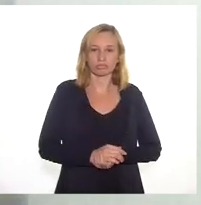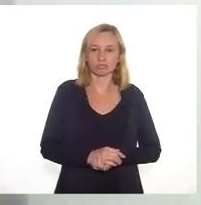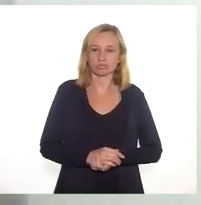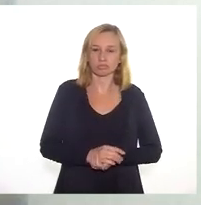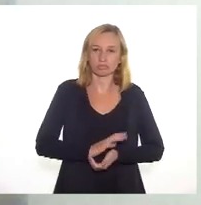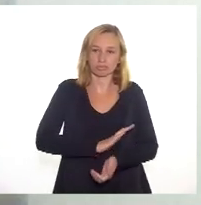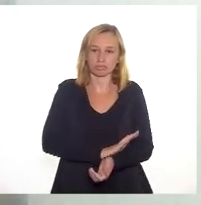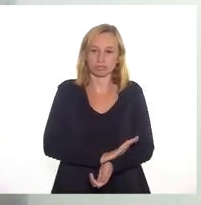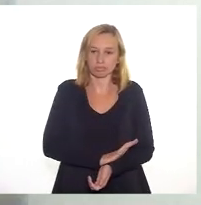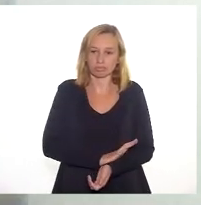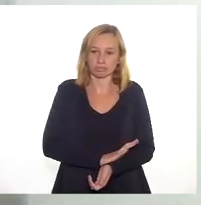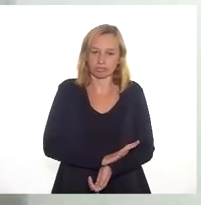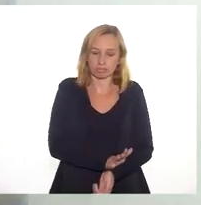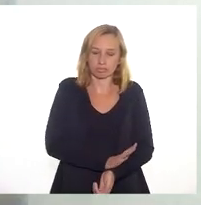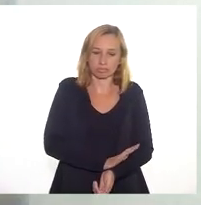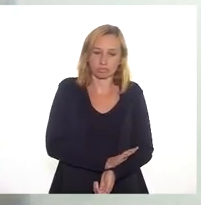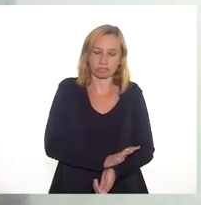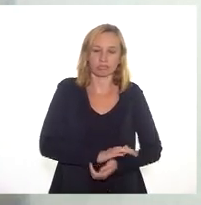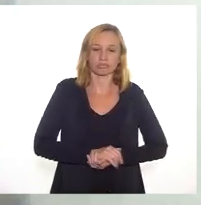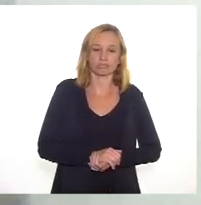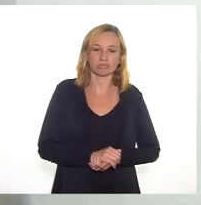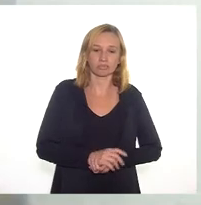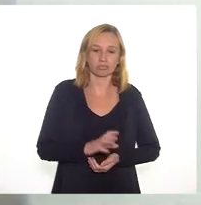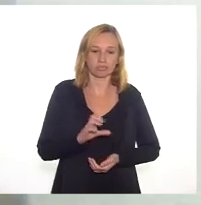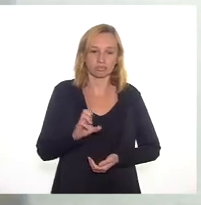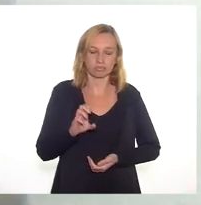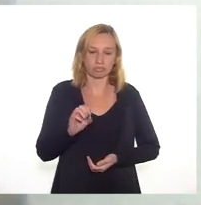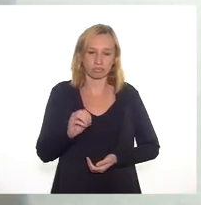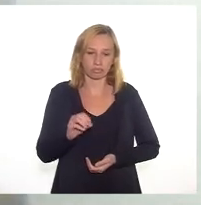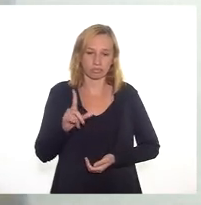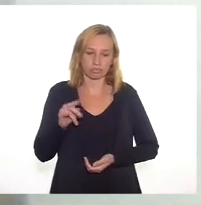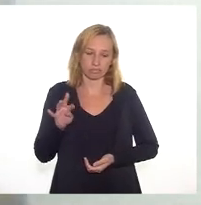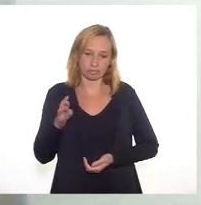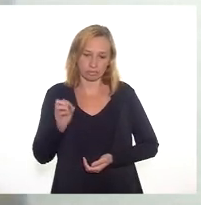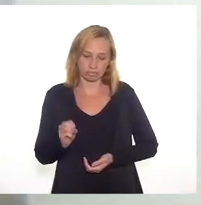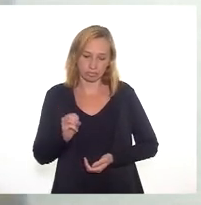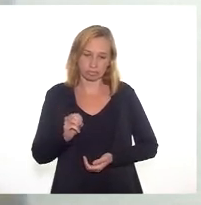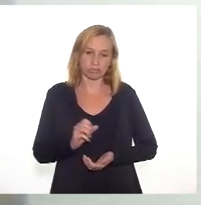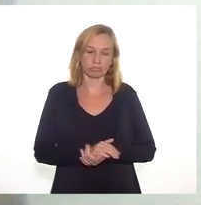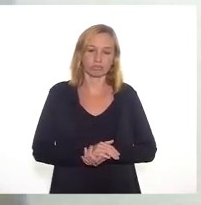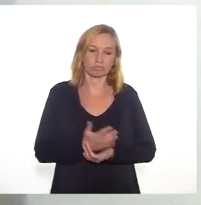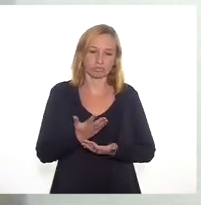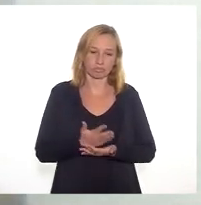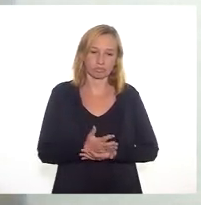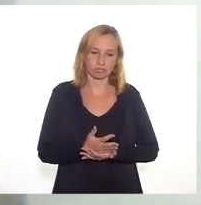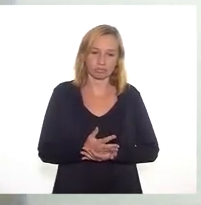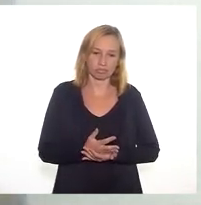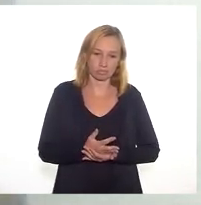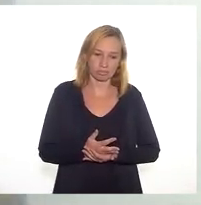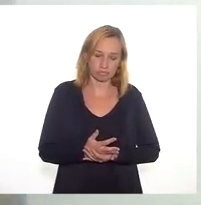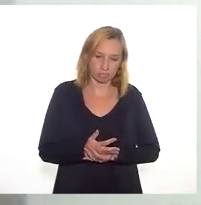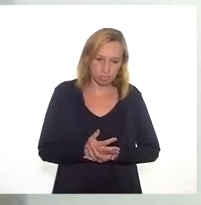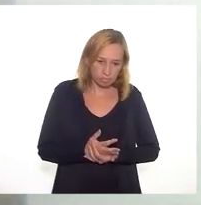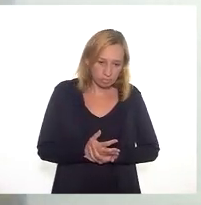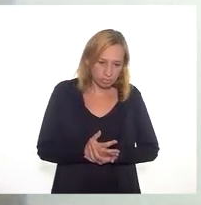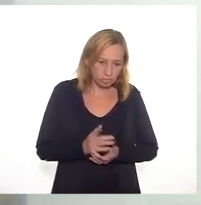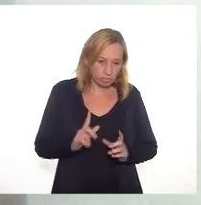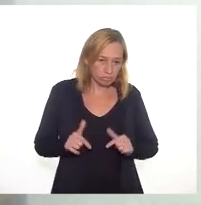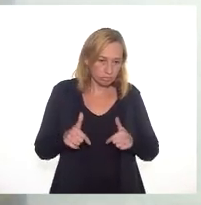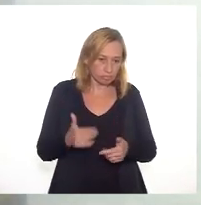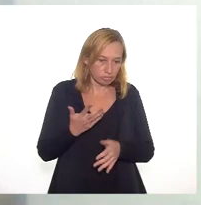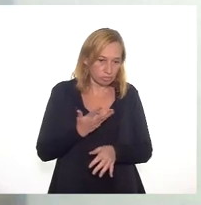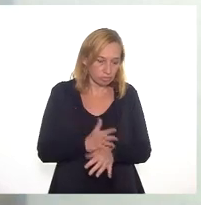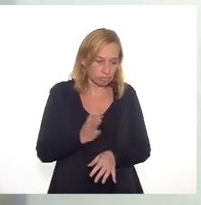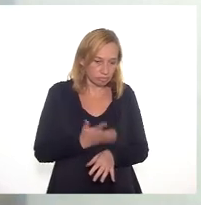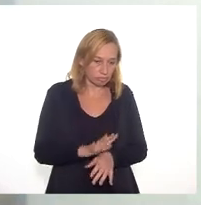que reafirmam etnocentrismo e que acabam dando base e sustentando práticas de violência.